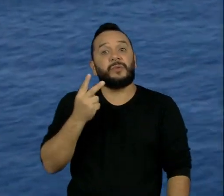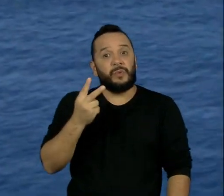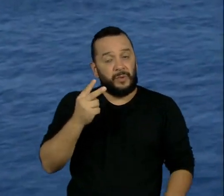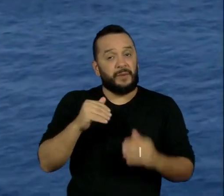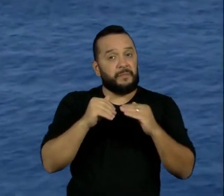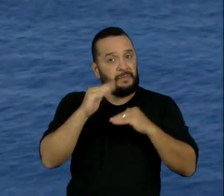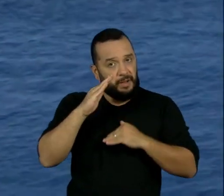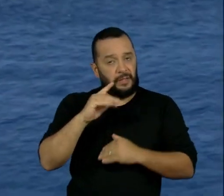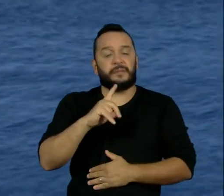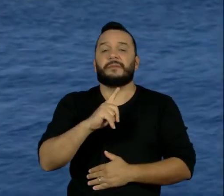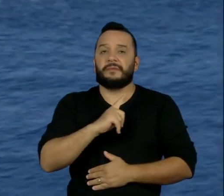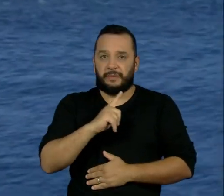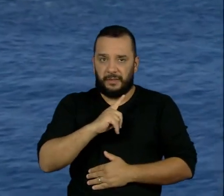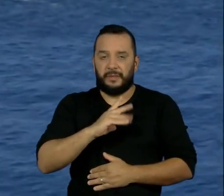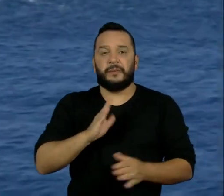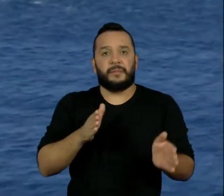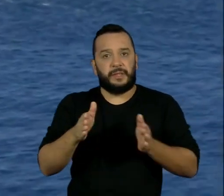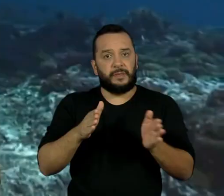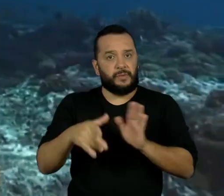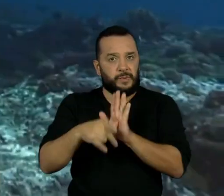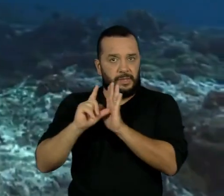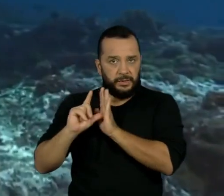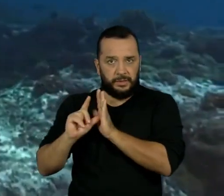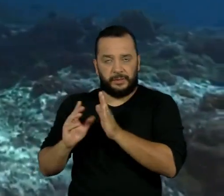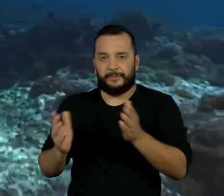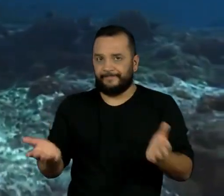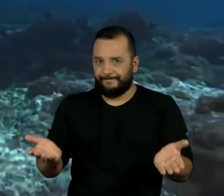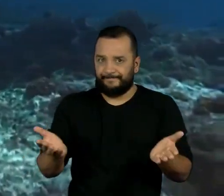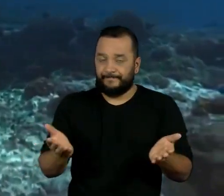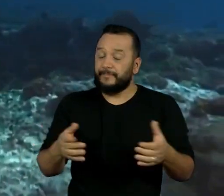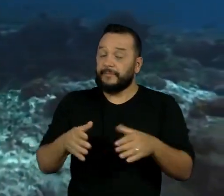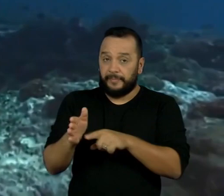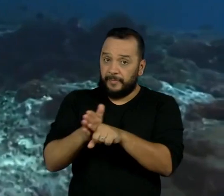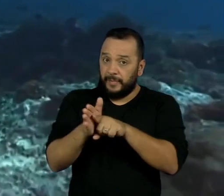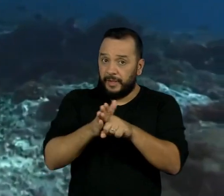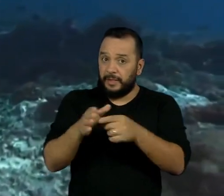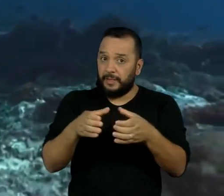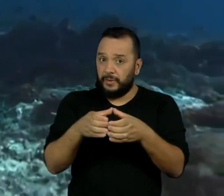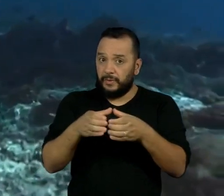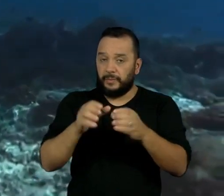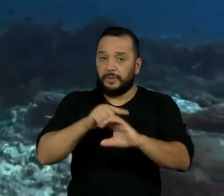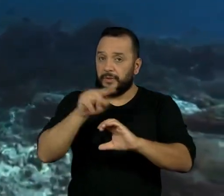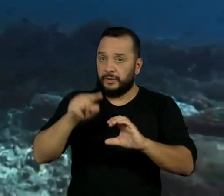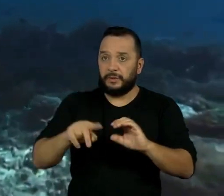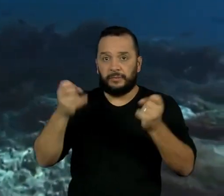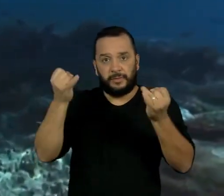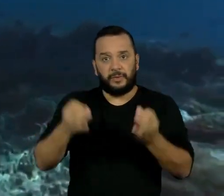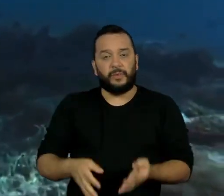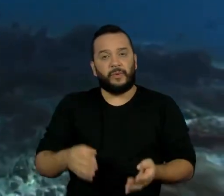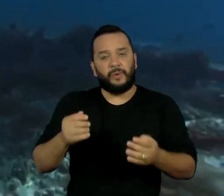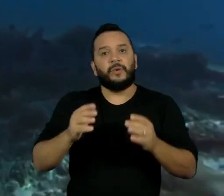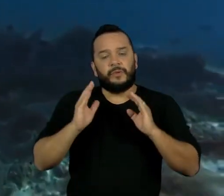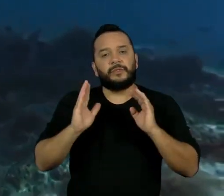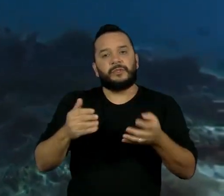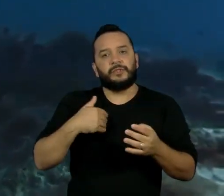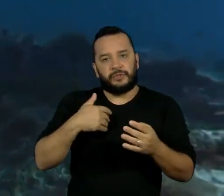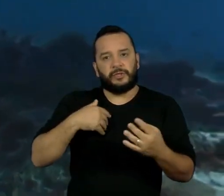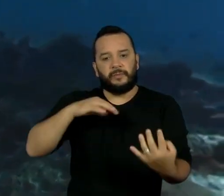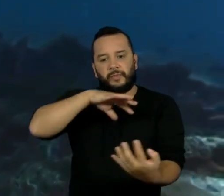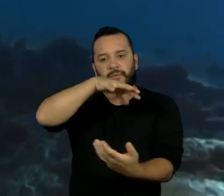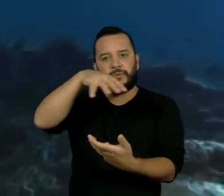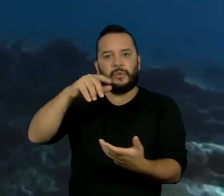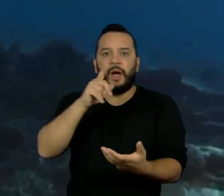do verificado nos períodos anteriores. Segundo cientistas, o fenômeno pode ser consequência do El Niño